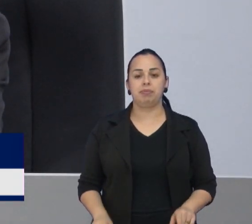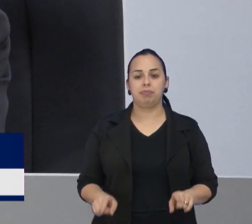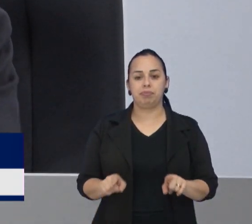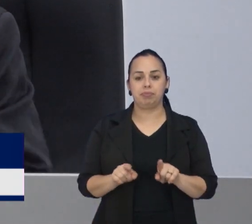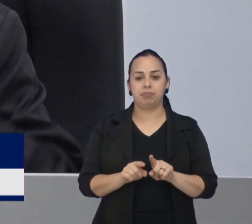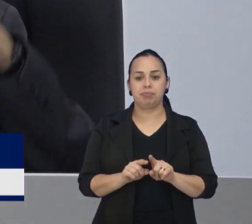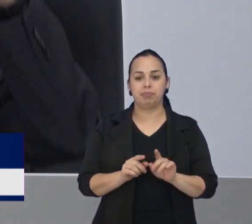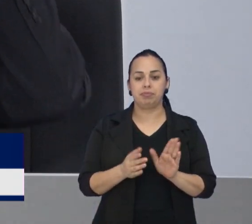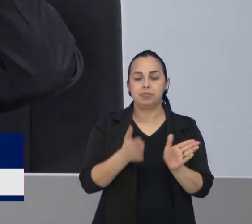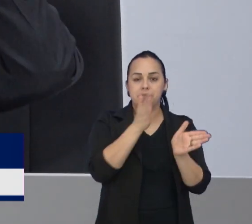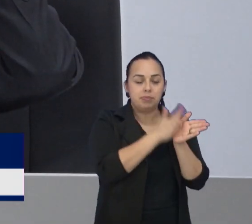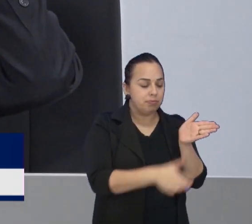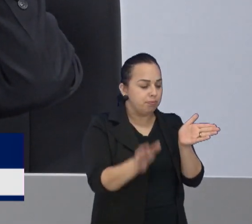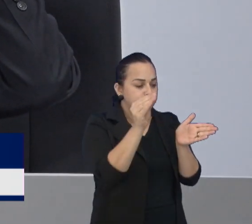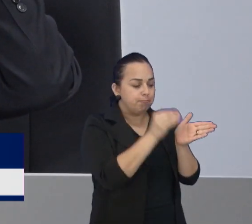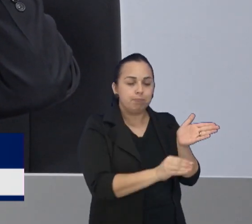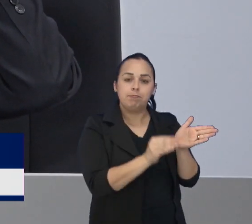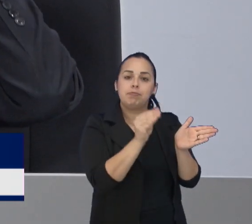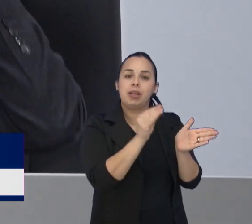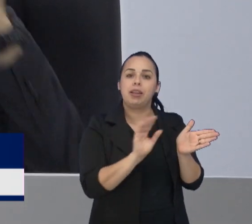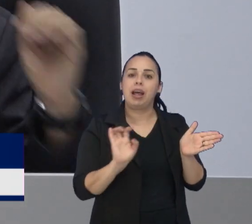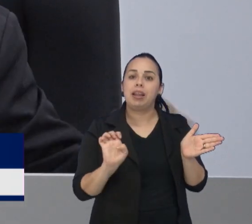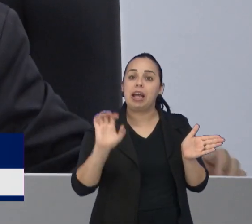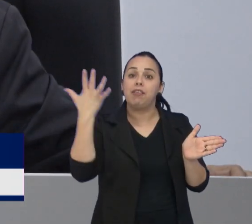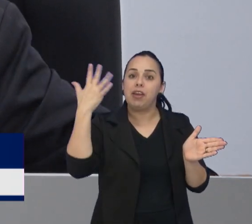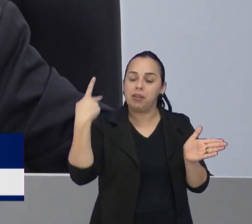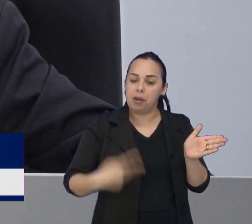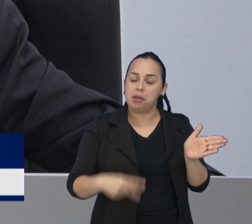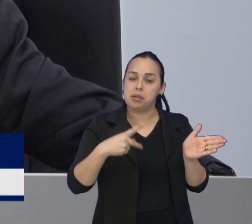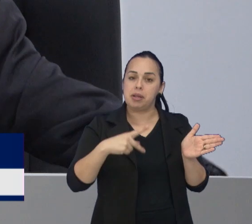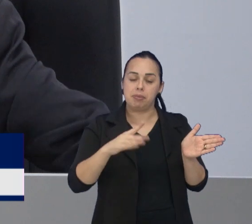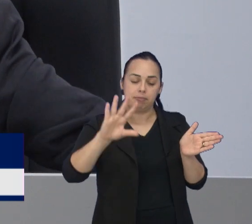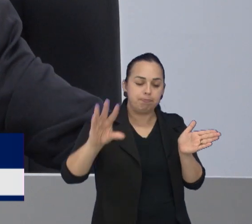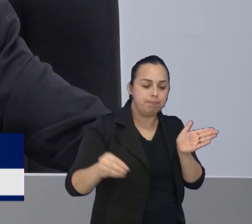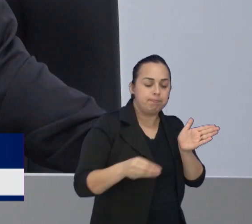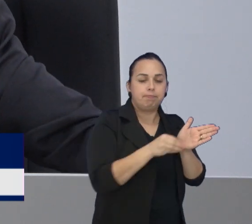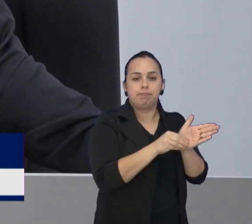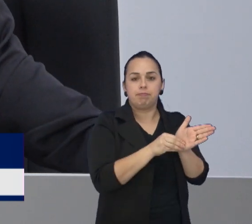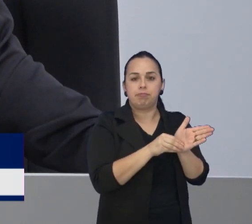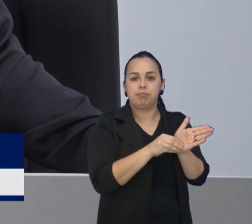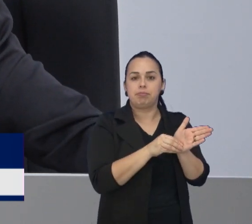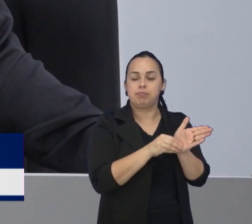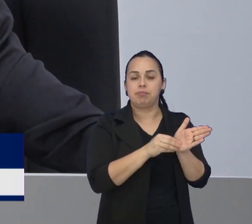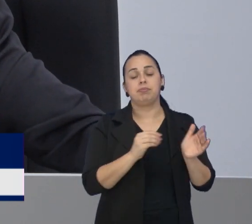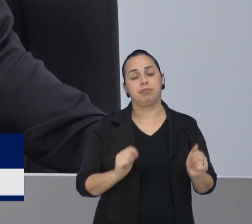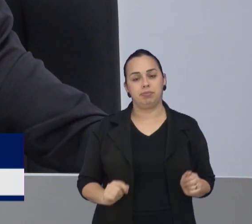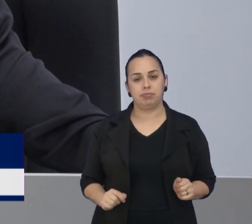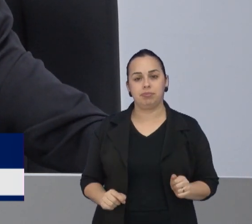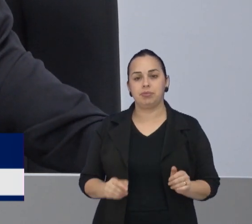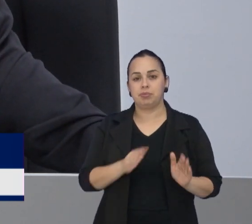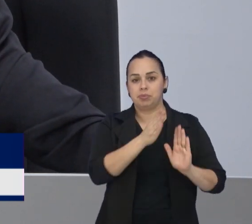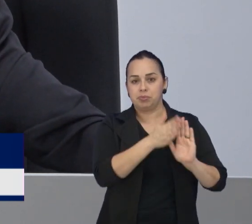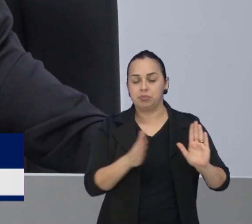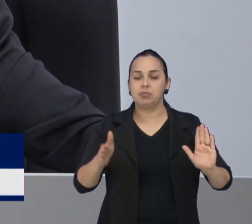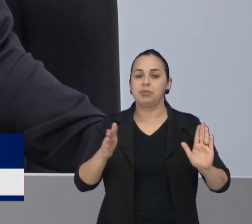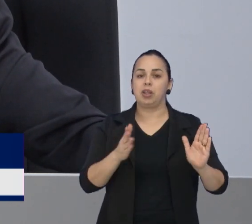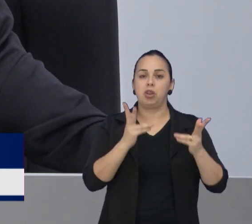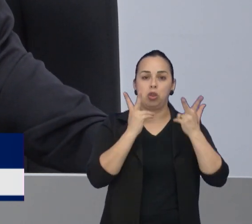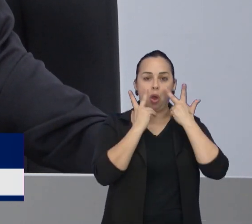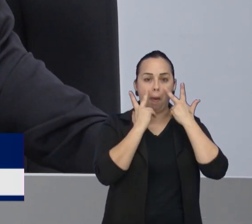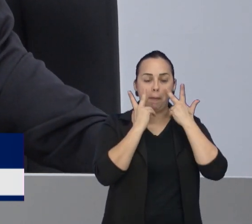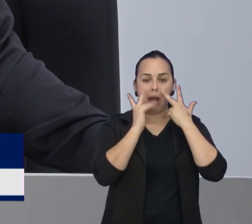Acrescenta-os ao calendário oficial de eventos, além de dispor sobre outras medidas. Rito